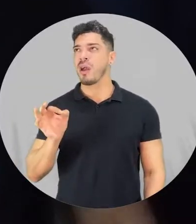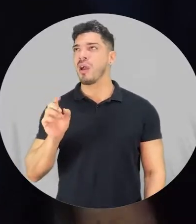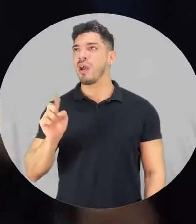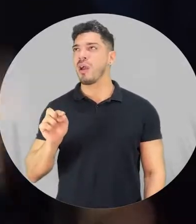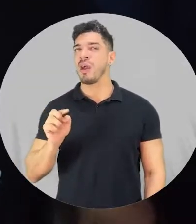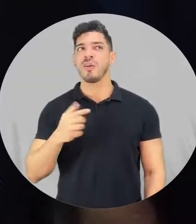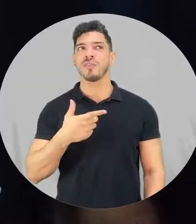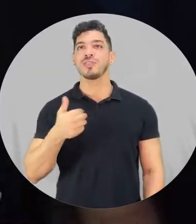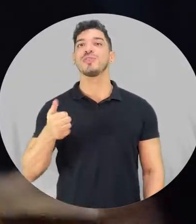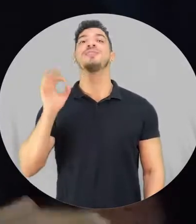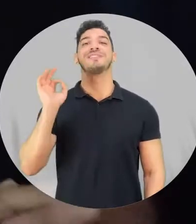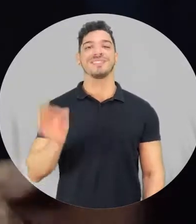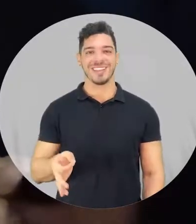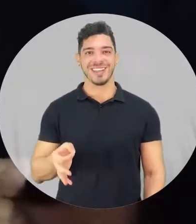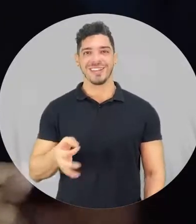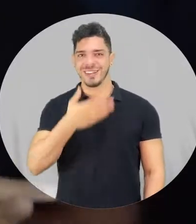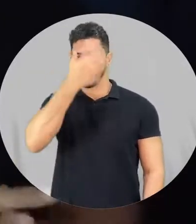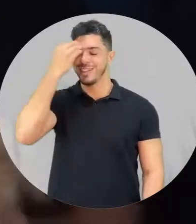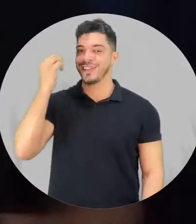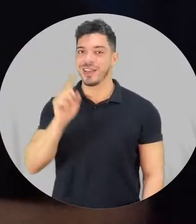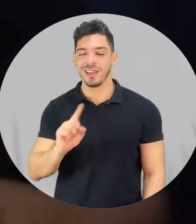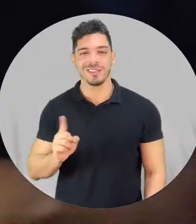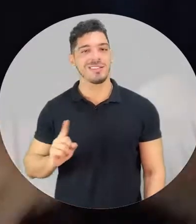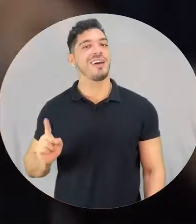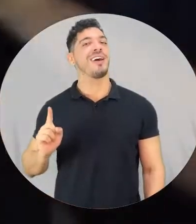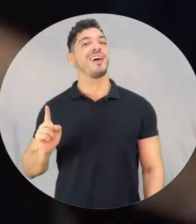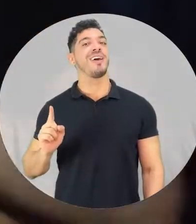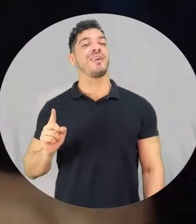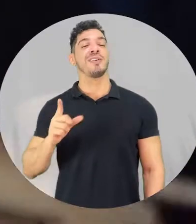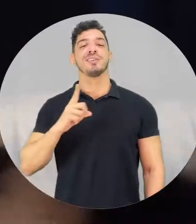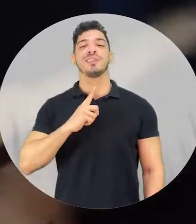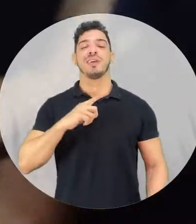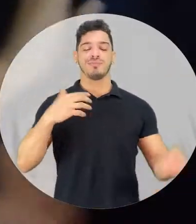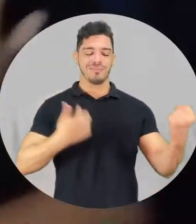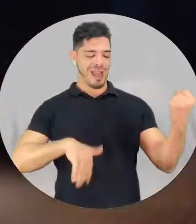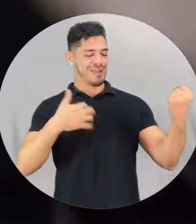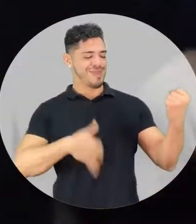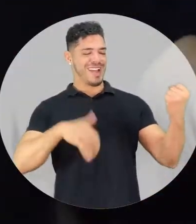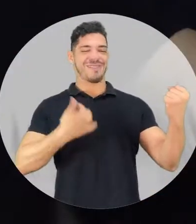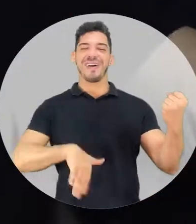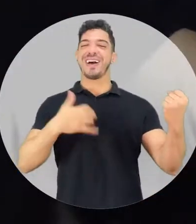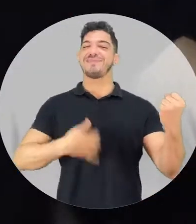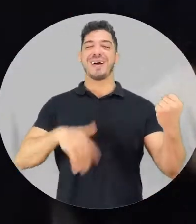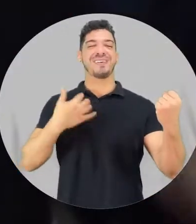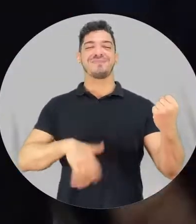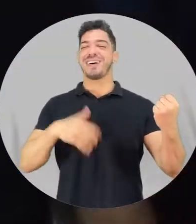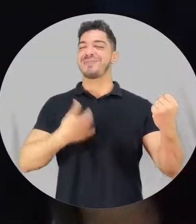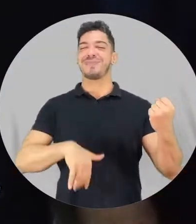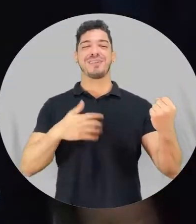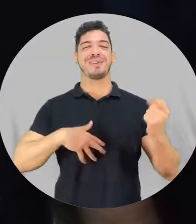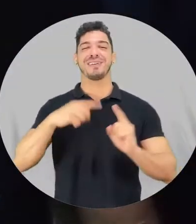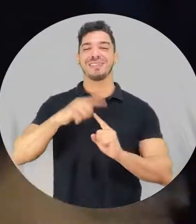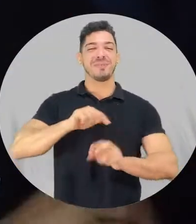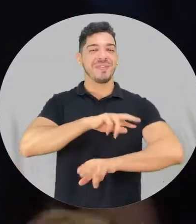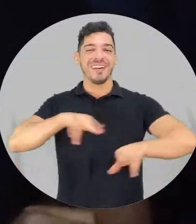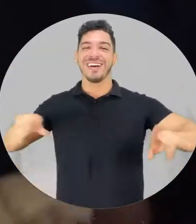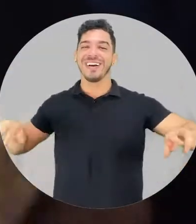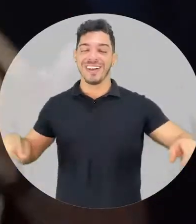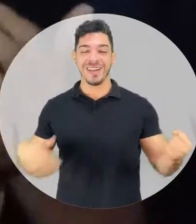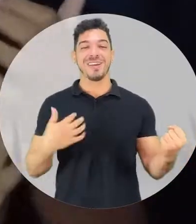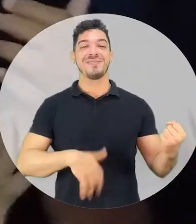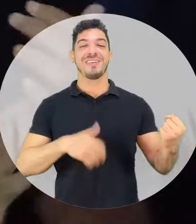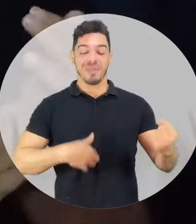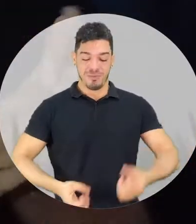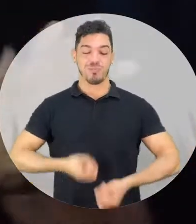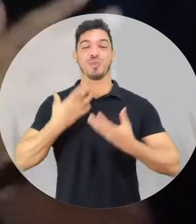21, isso. Não esquece, minha gente, é um improviso de frente para trás, é improviso de trás para frente. Tem viola e